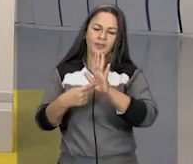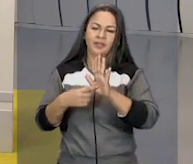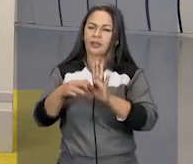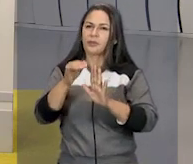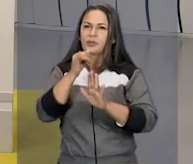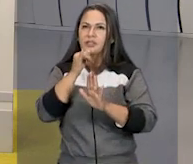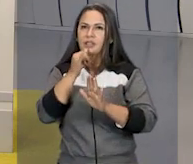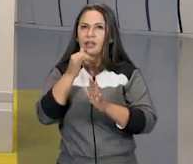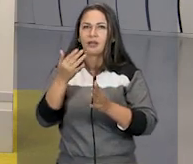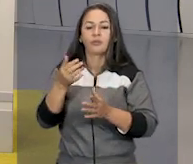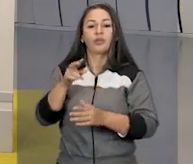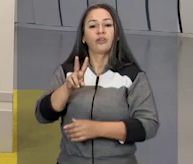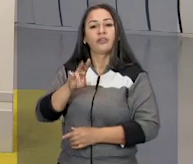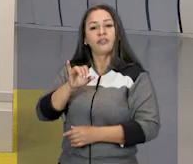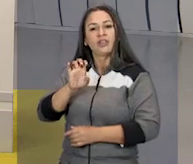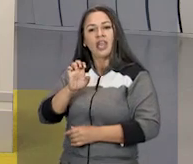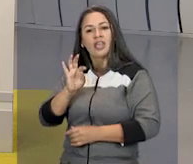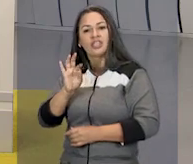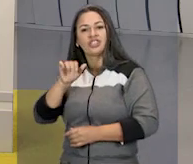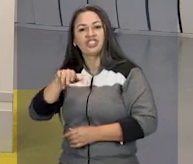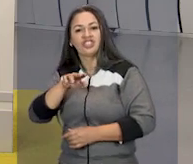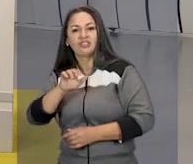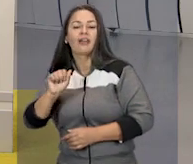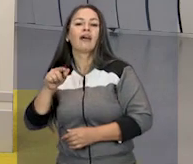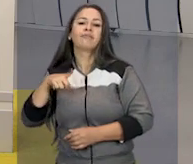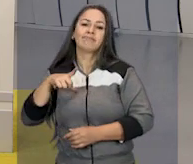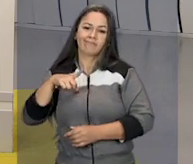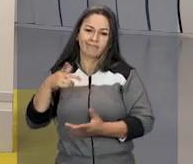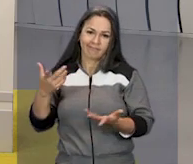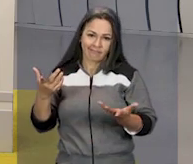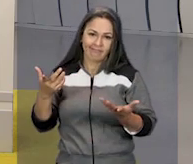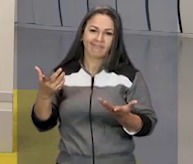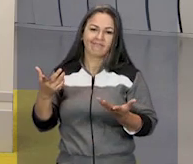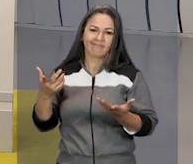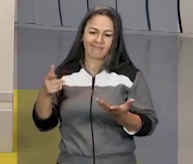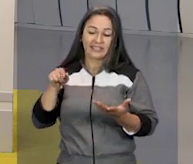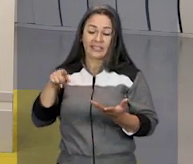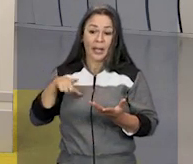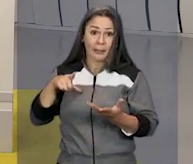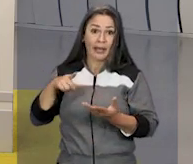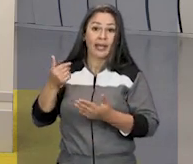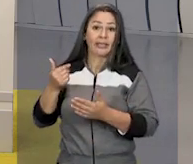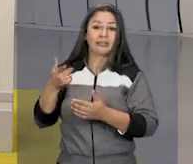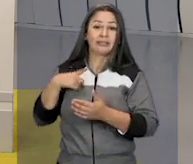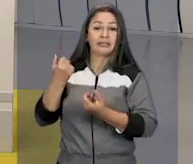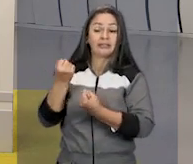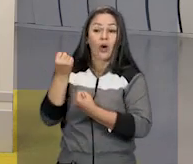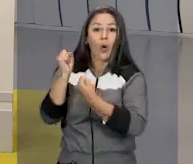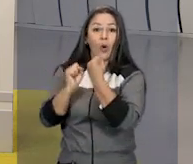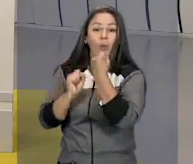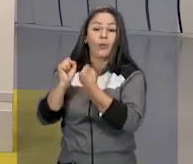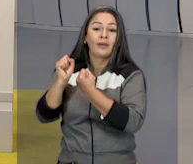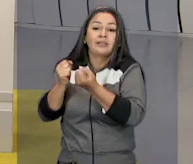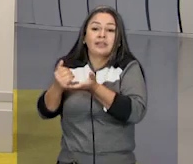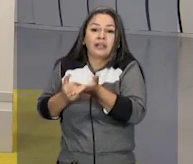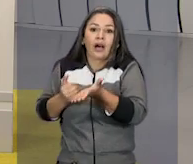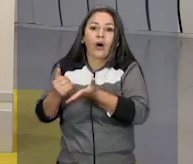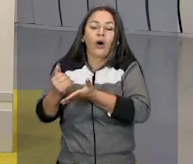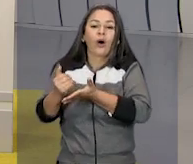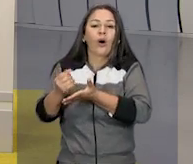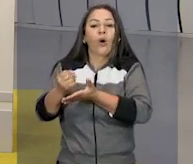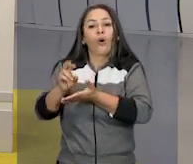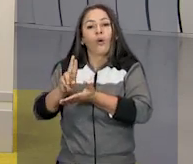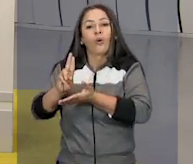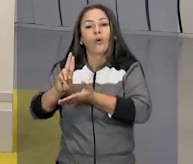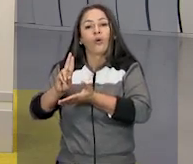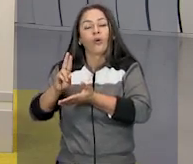do Vietnã, né, de Camboja, países que estão passando por processo de industrialização, países que já foram industrializados.